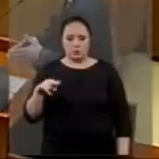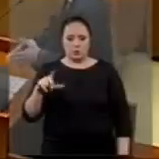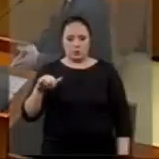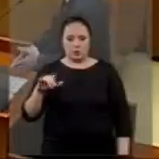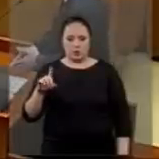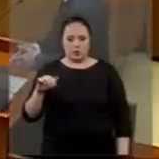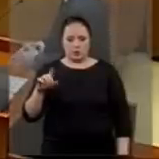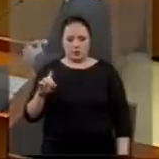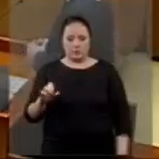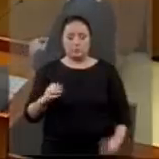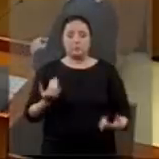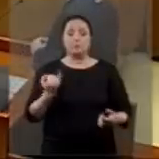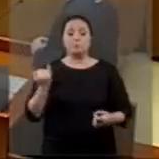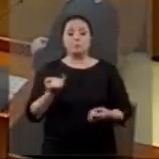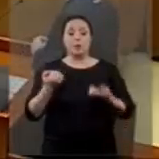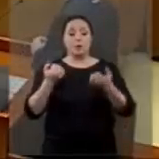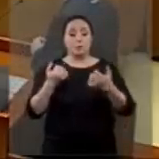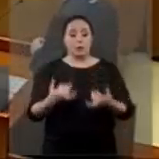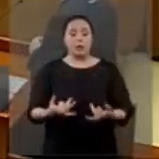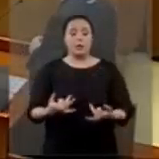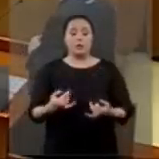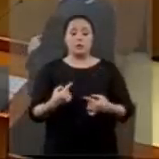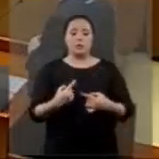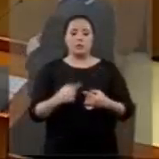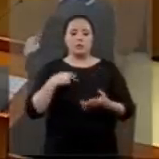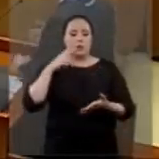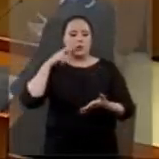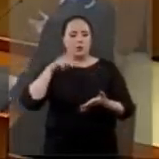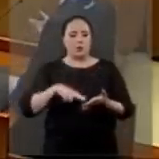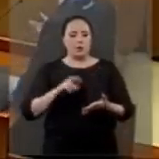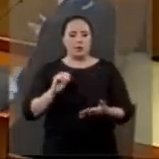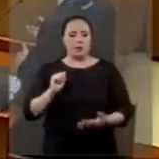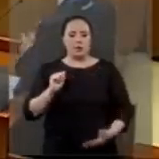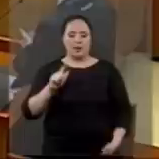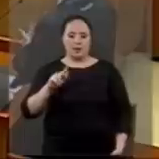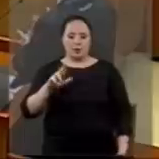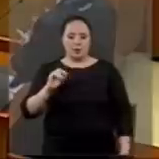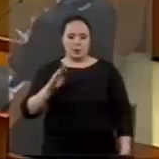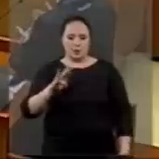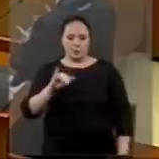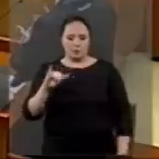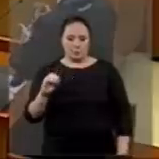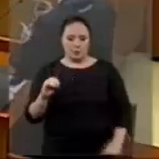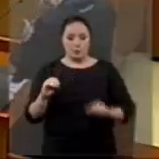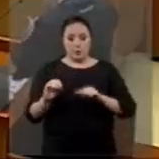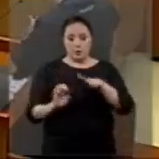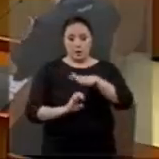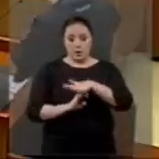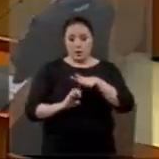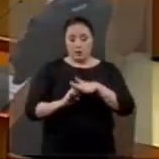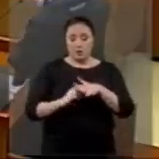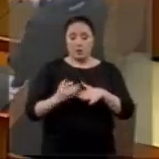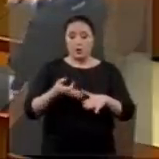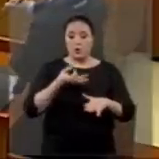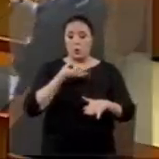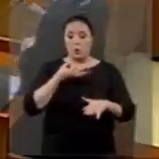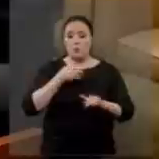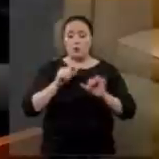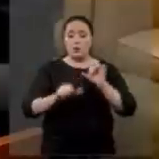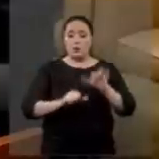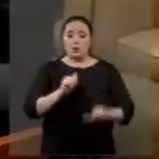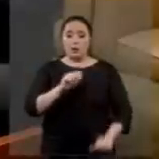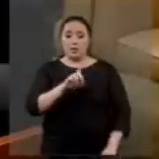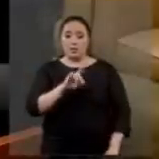da petição de ingresso da Agrobio como amicus curiae, me parece que a entidade busca sugerir a transformação dessa